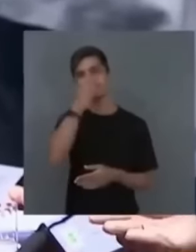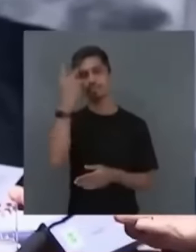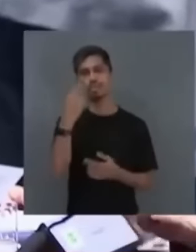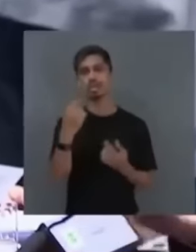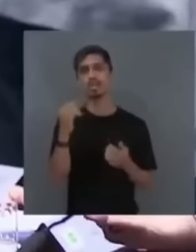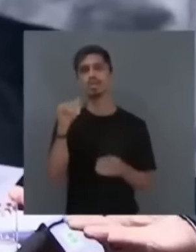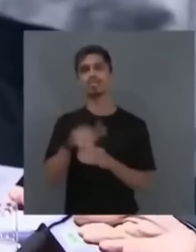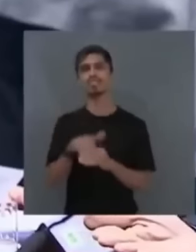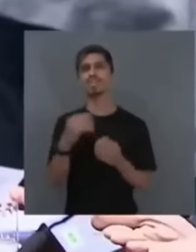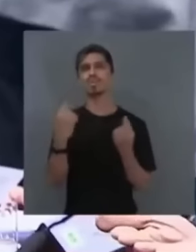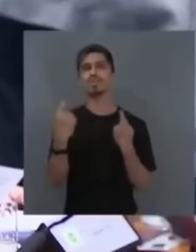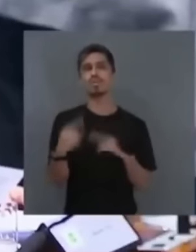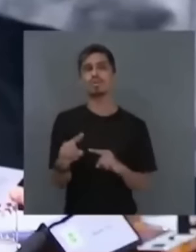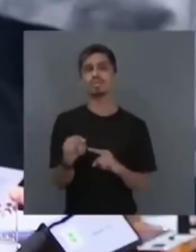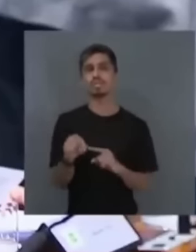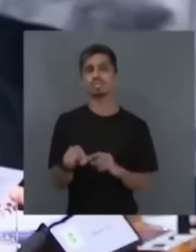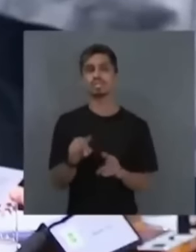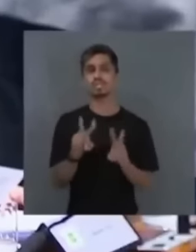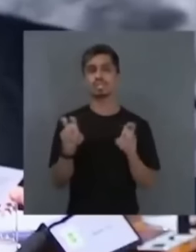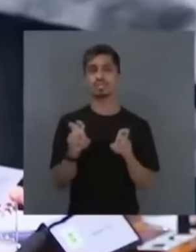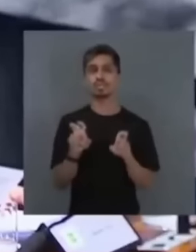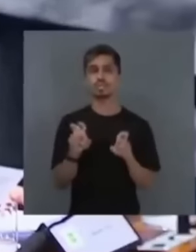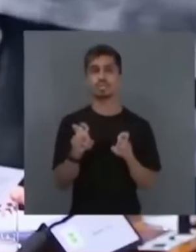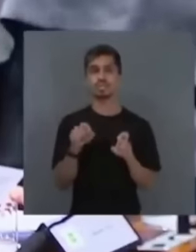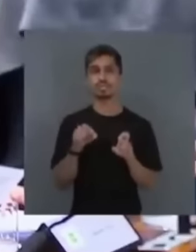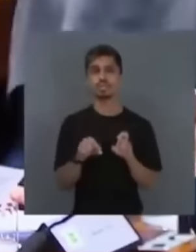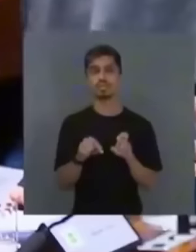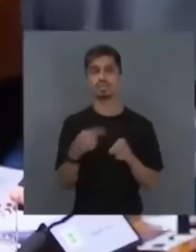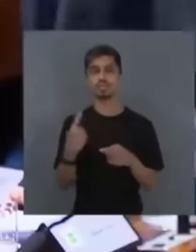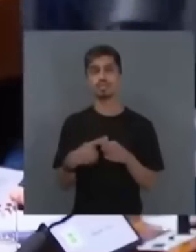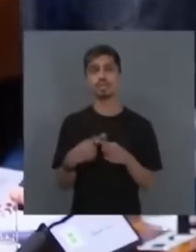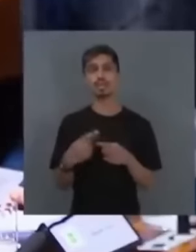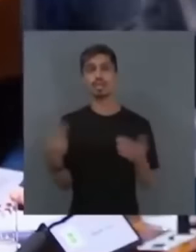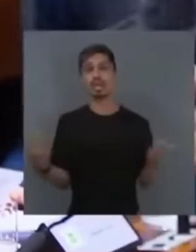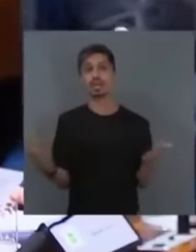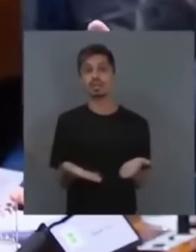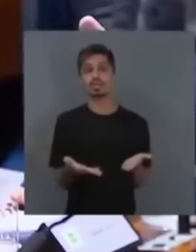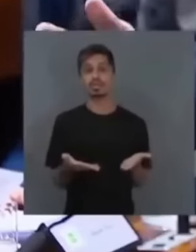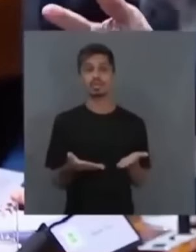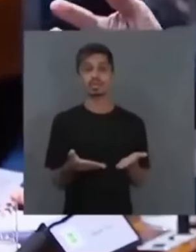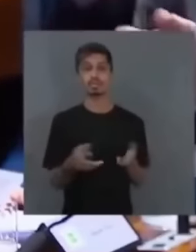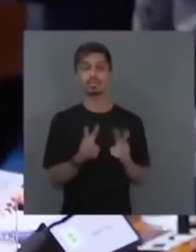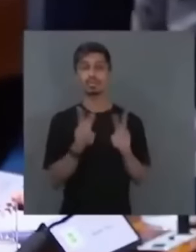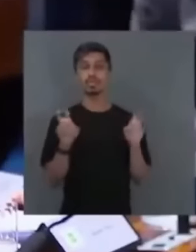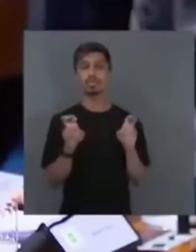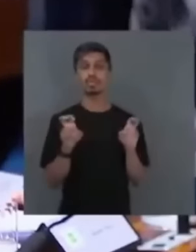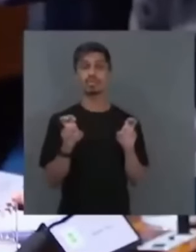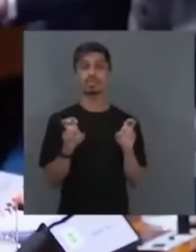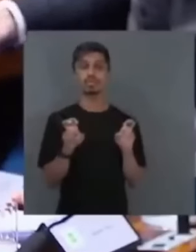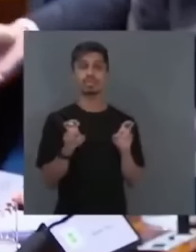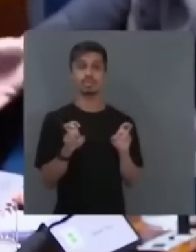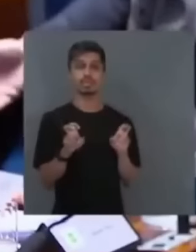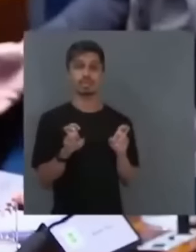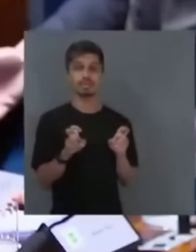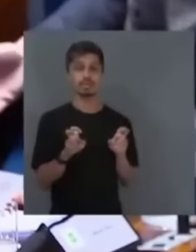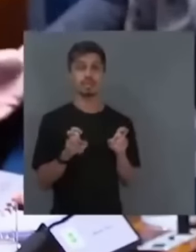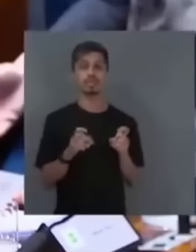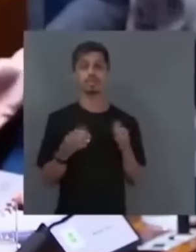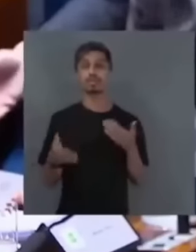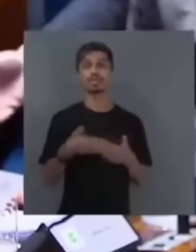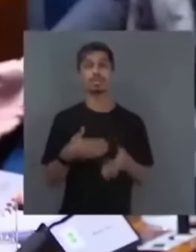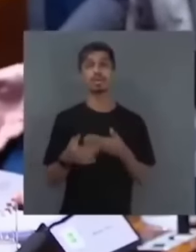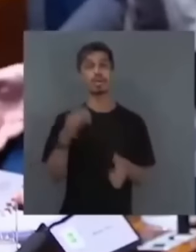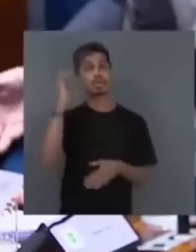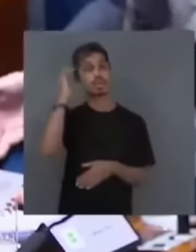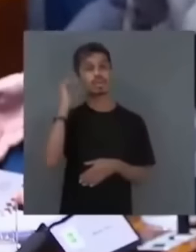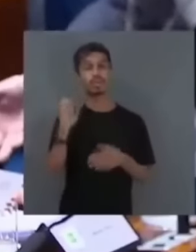contra essa matéria sobre o tema do momento, sobre o tema, basta ligar qualquer rádio, qualquer TV